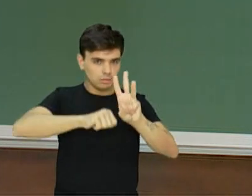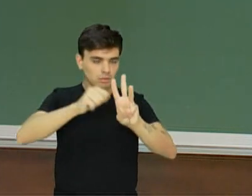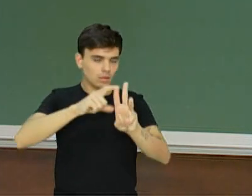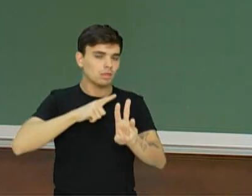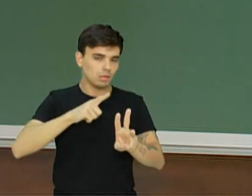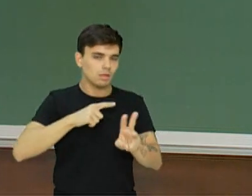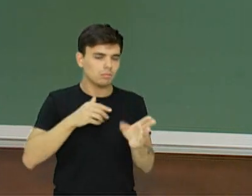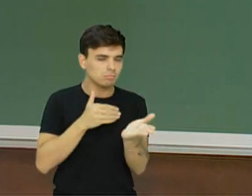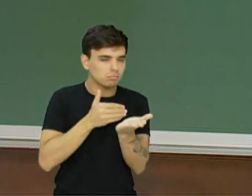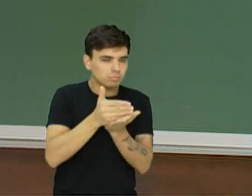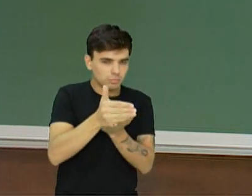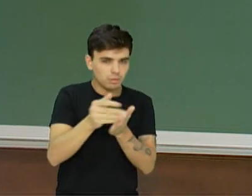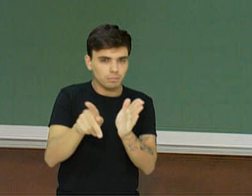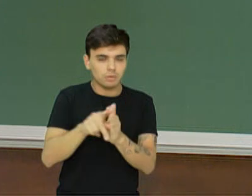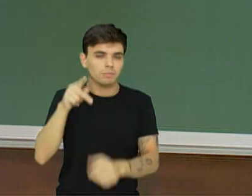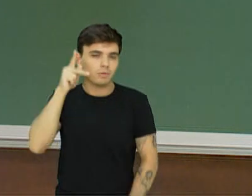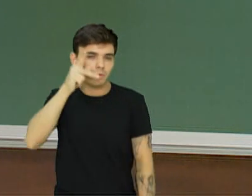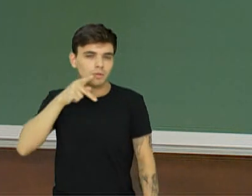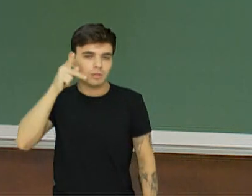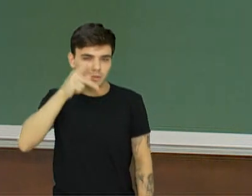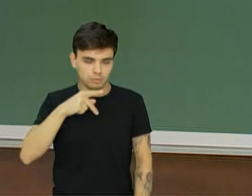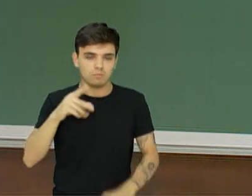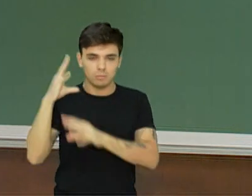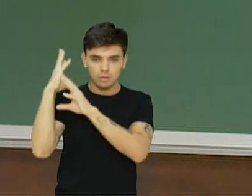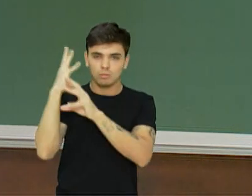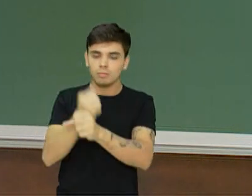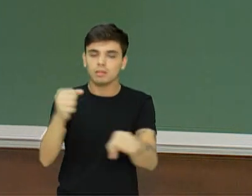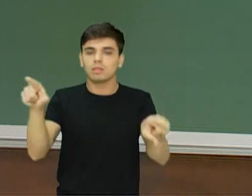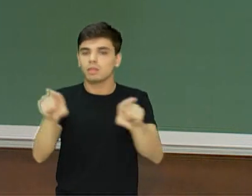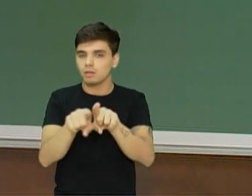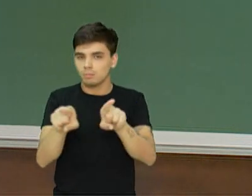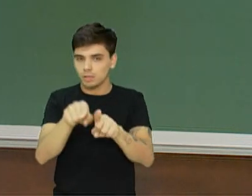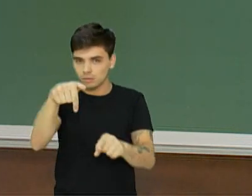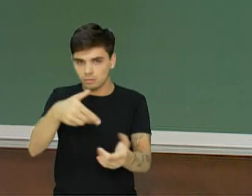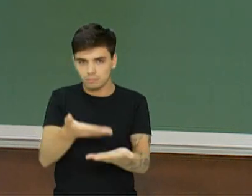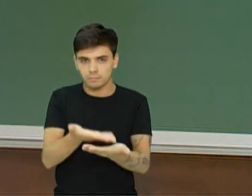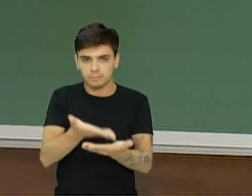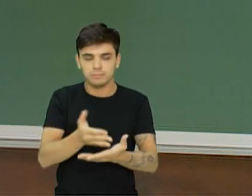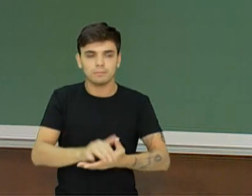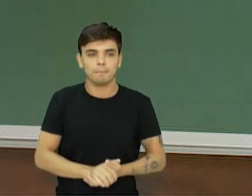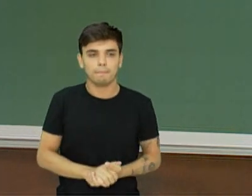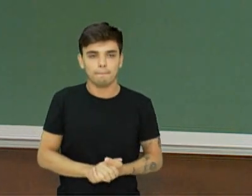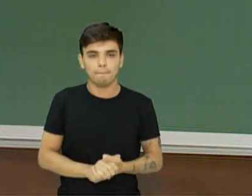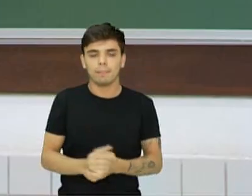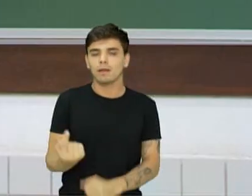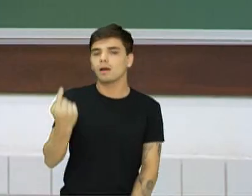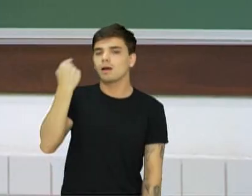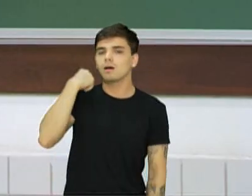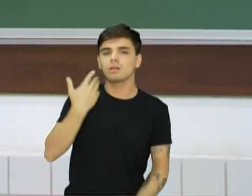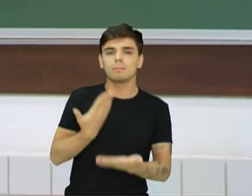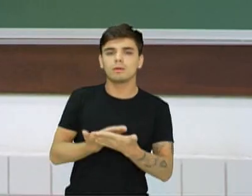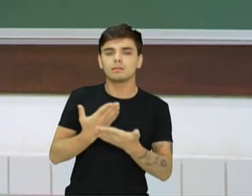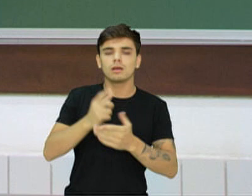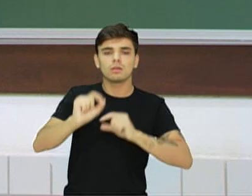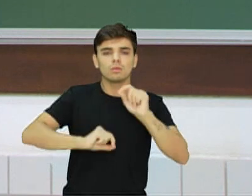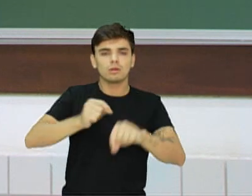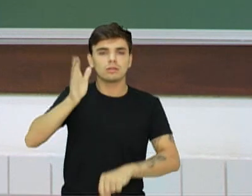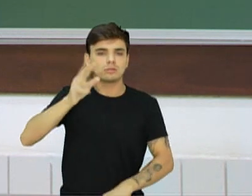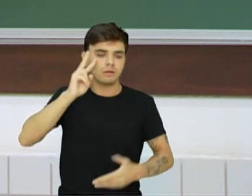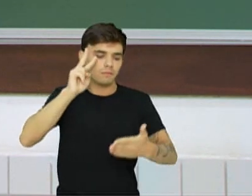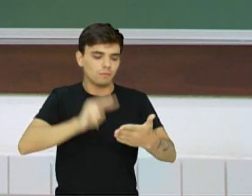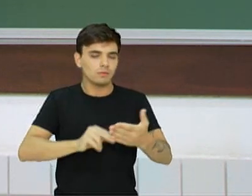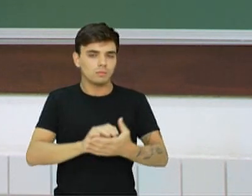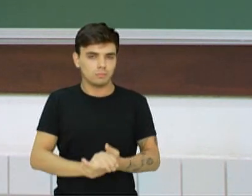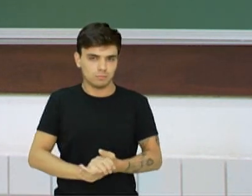uma introdução à política, né? Vamos retomar isso nessa aula. Nas aulas passadas, o que a gente viu? Então, a